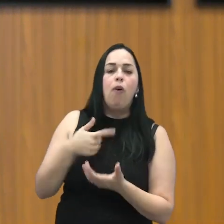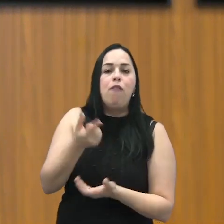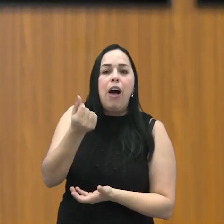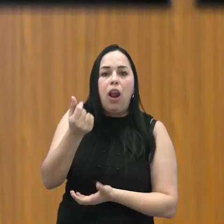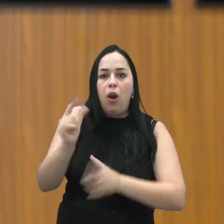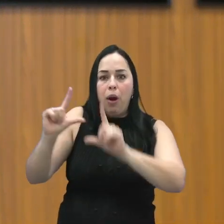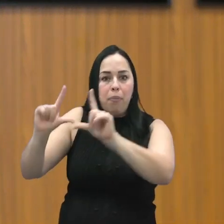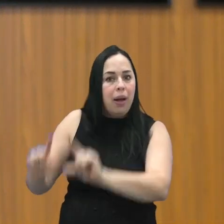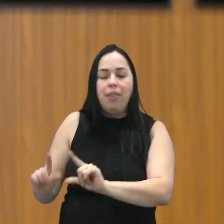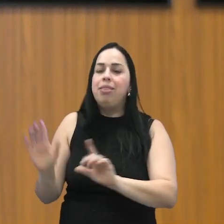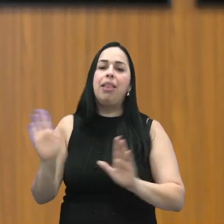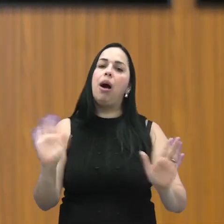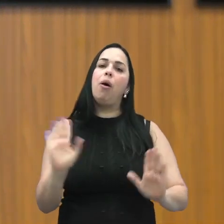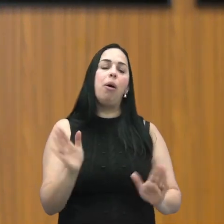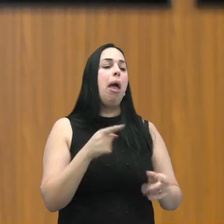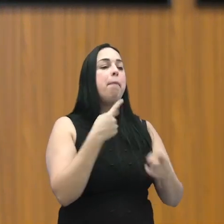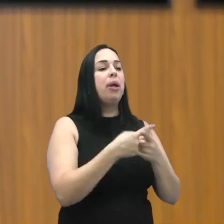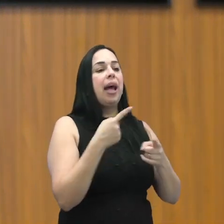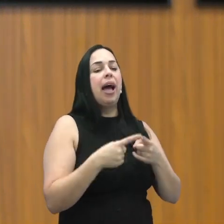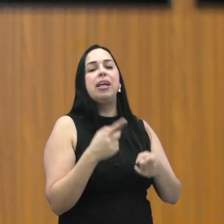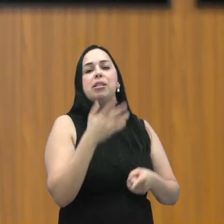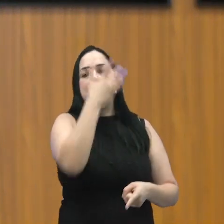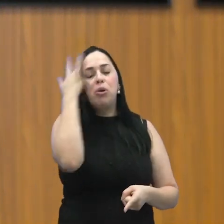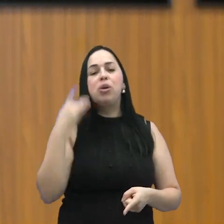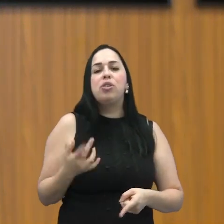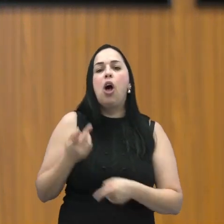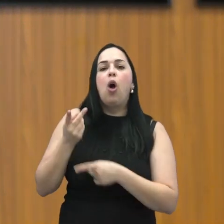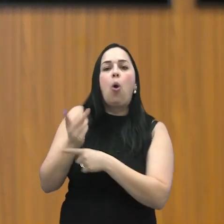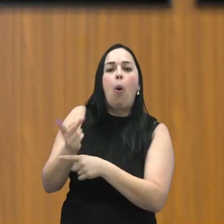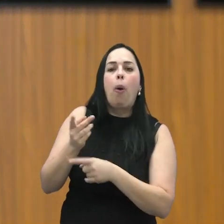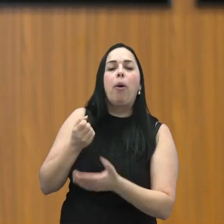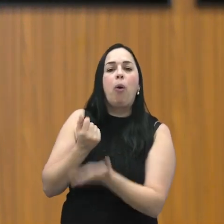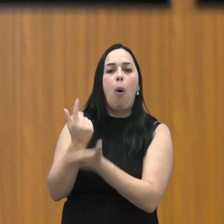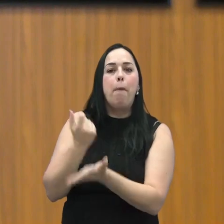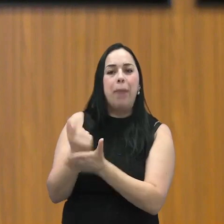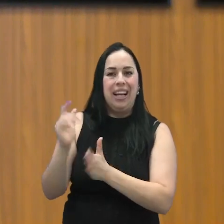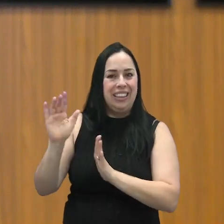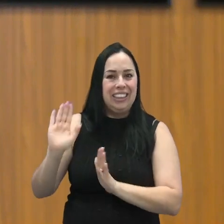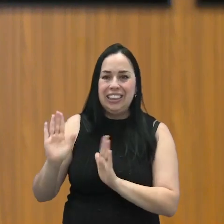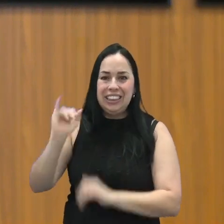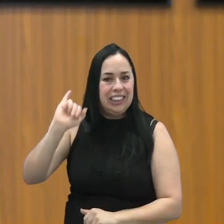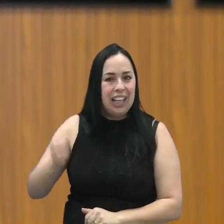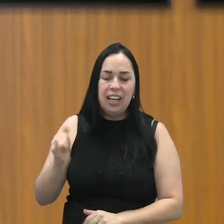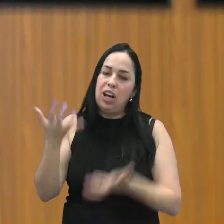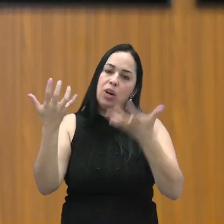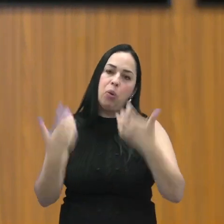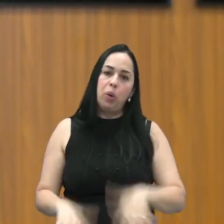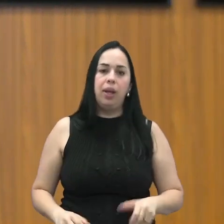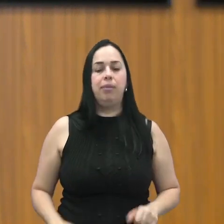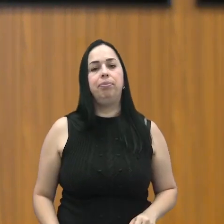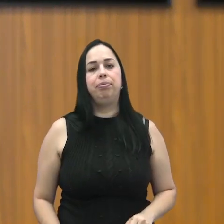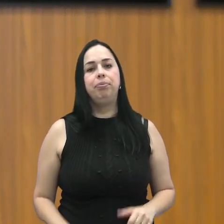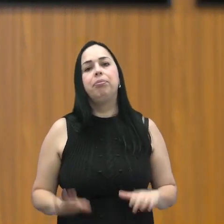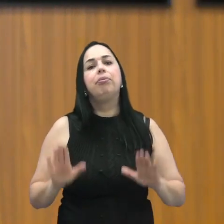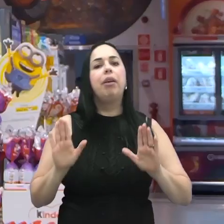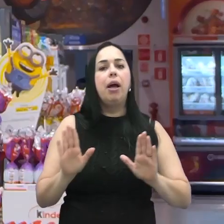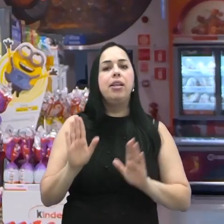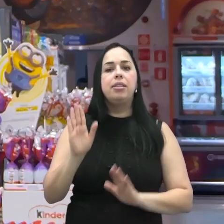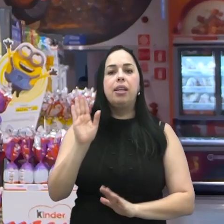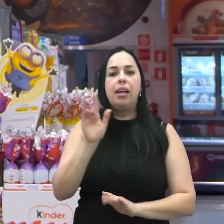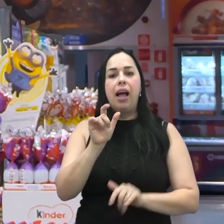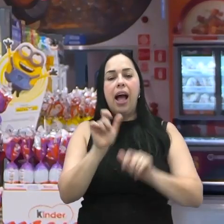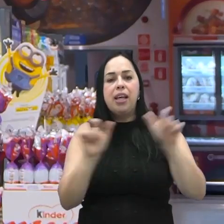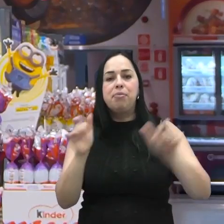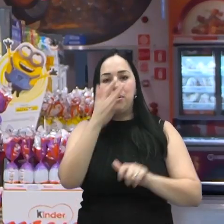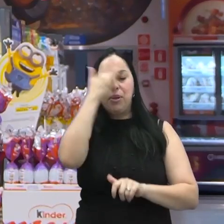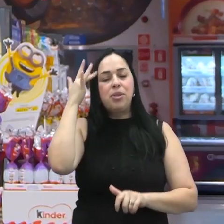panetone? Não, simplesmente passou a época do panetone, passou a sazonalidade. A mesma coisa acontece com os ovos de Páscoa e produtos ligados à Páscoa. Mas